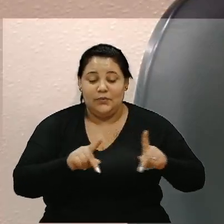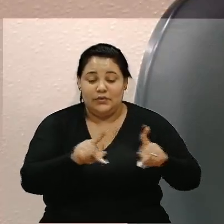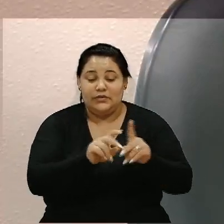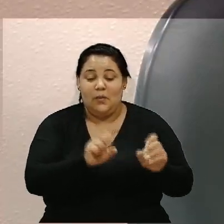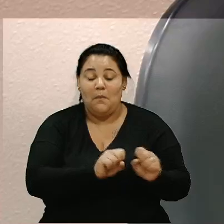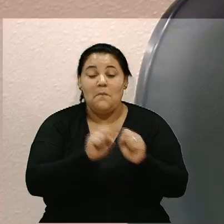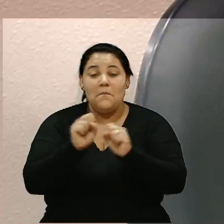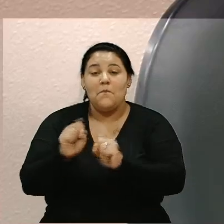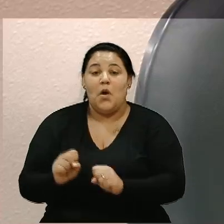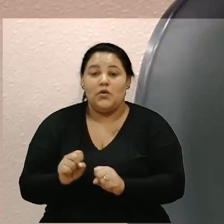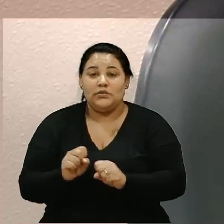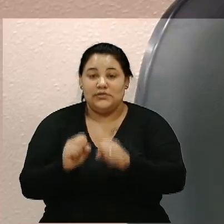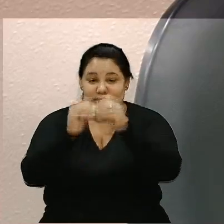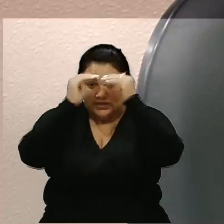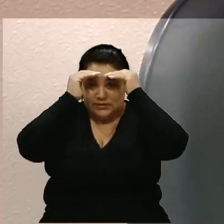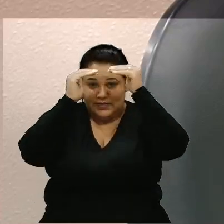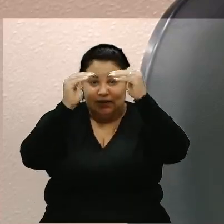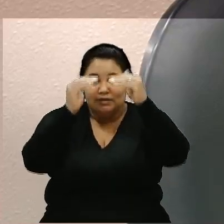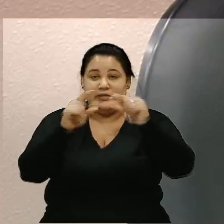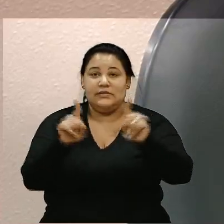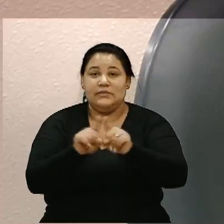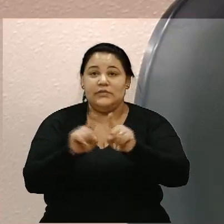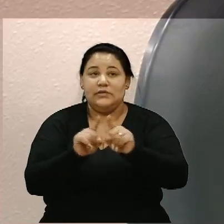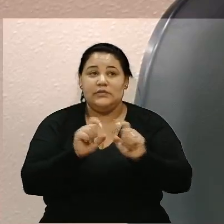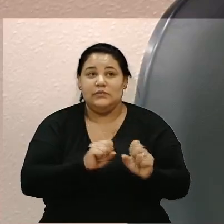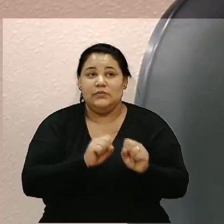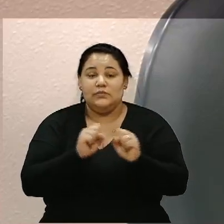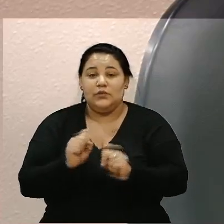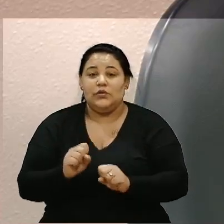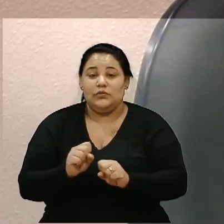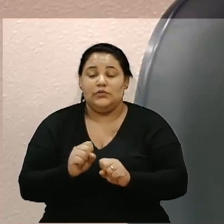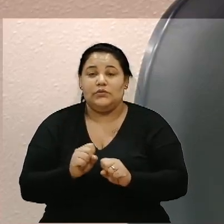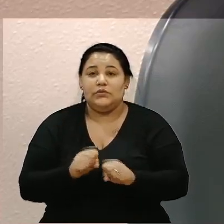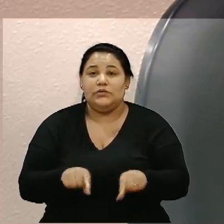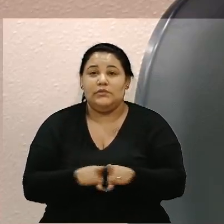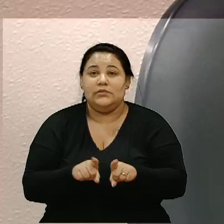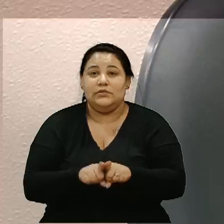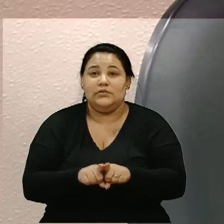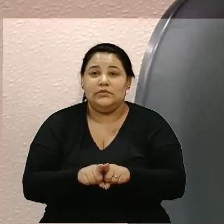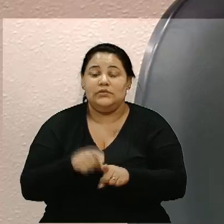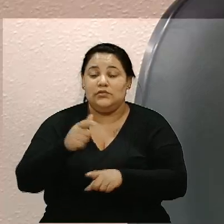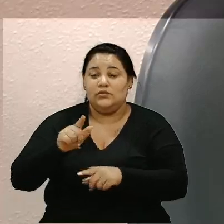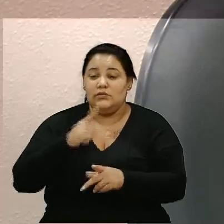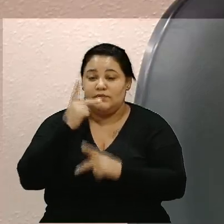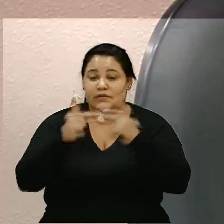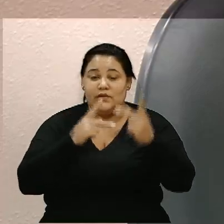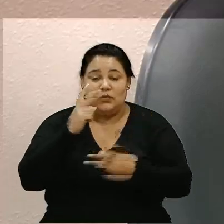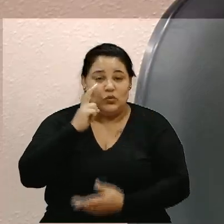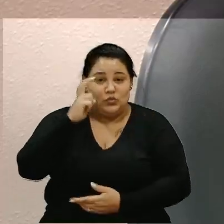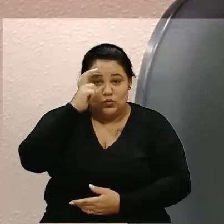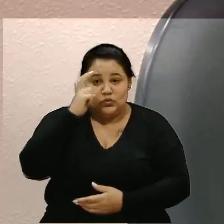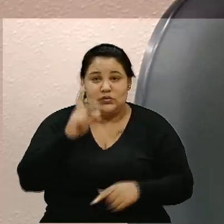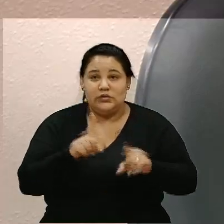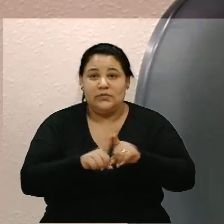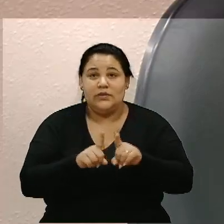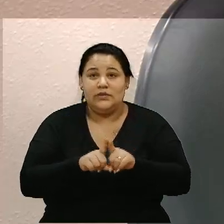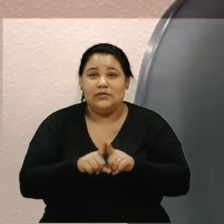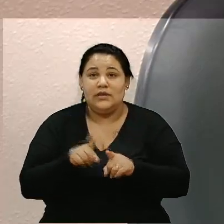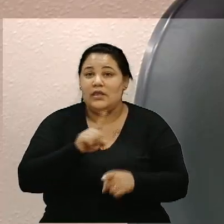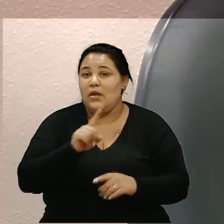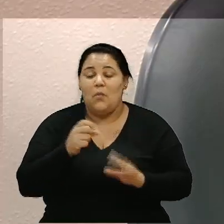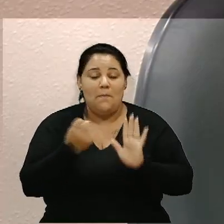possa ser respeitada e possa ter o seu credo e as suas outras manifestações culturais, desde que isso não passe, não